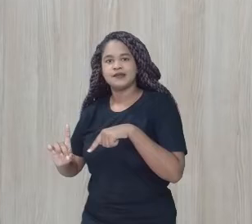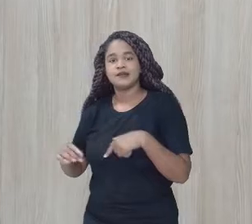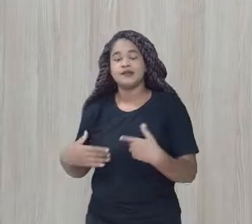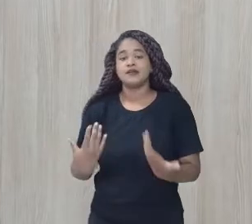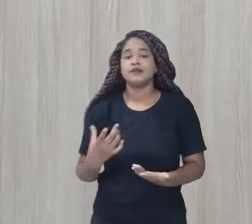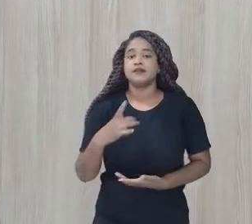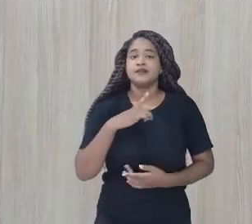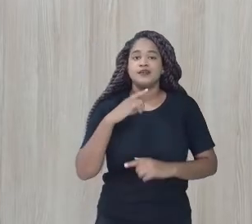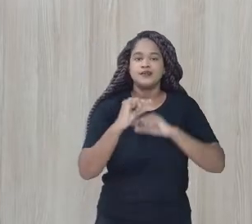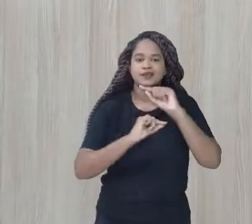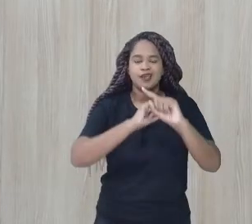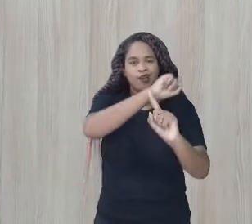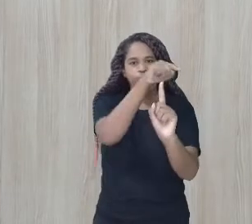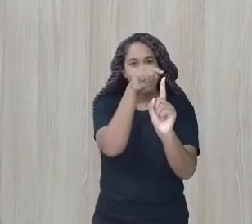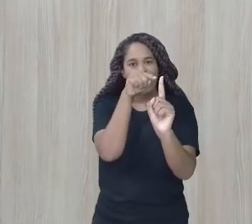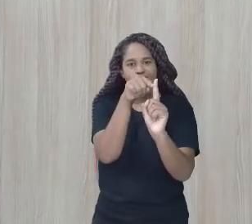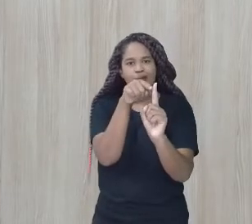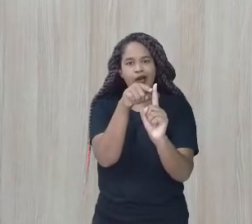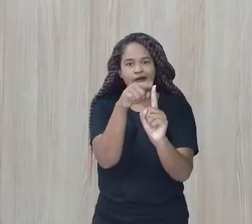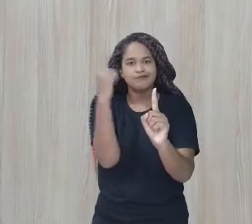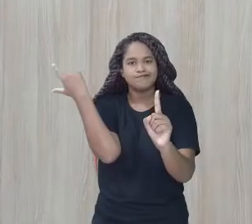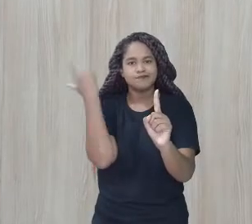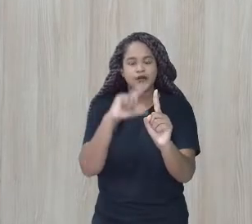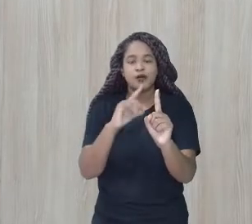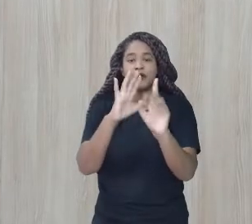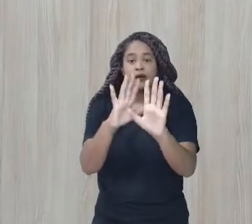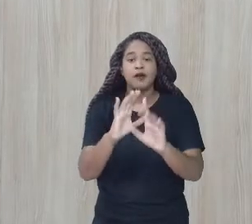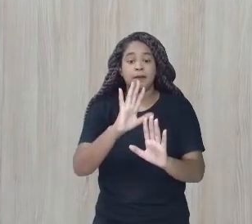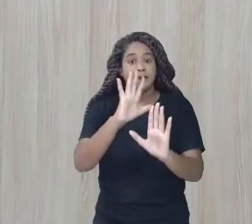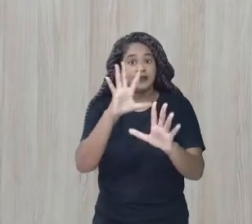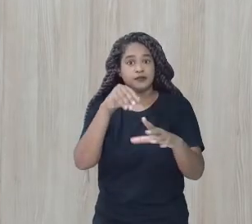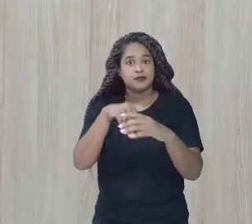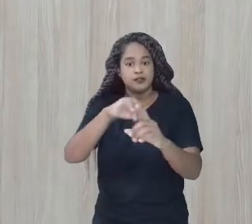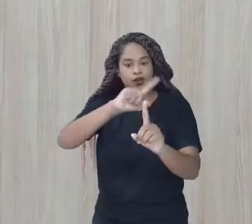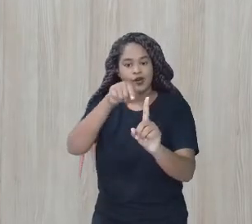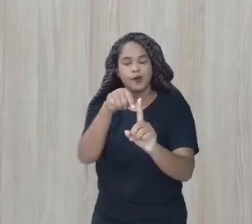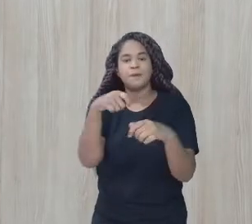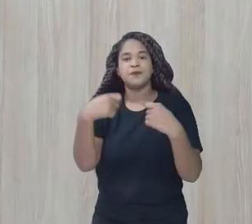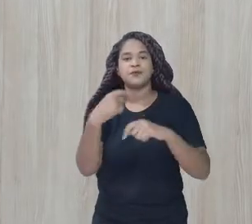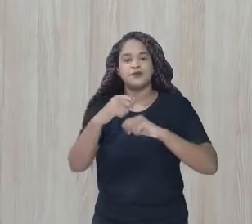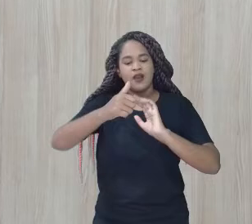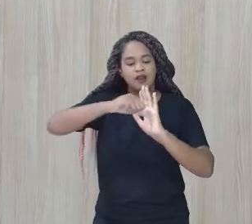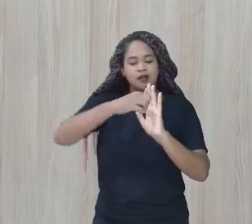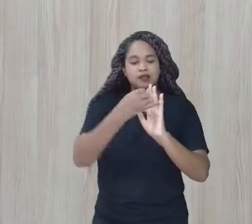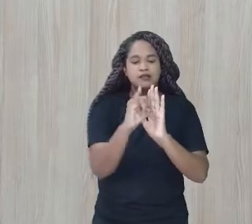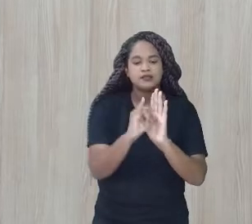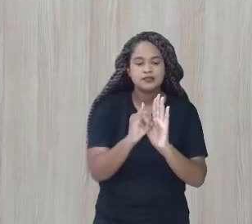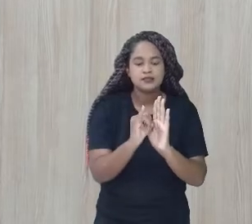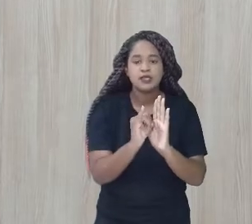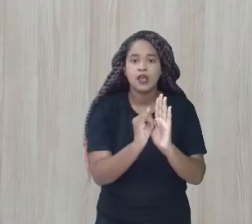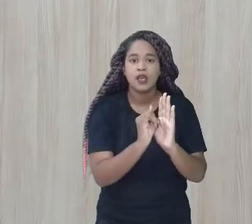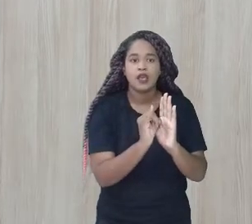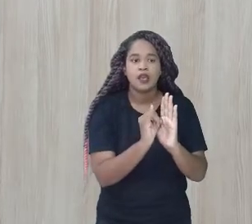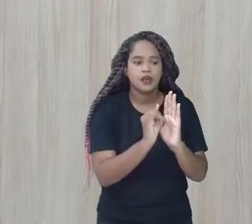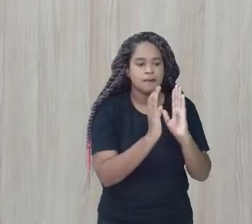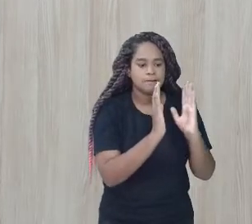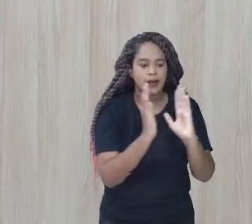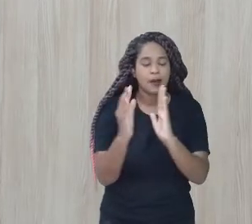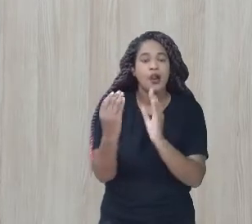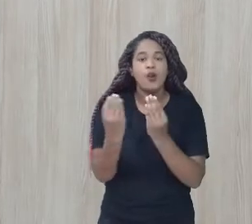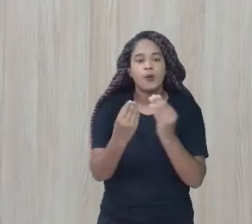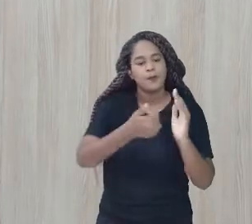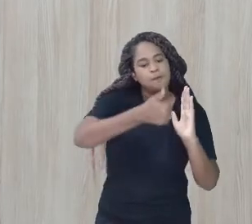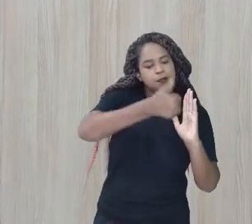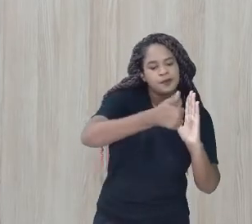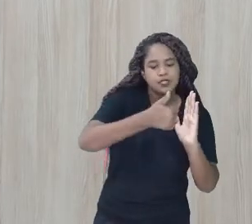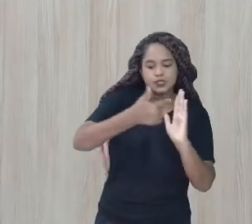um objetivo a ser realizado e nesse objetivo eu preciso verificar qual é a ordem de passos que a gente vai